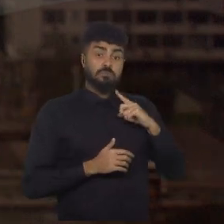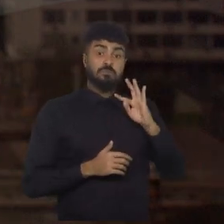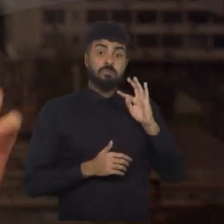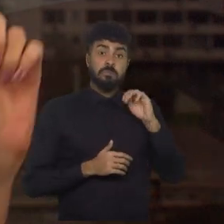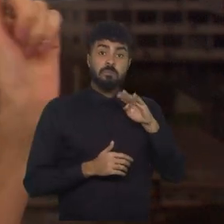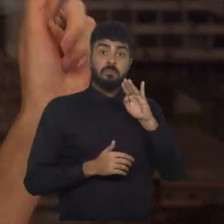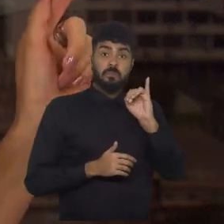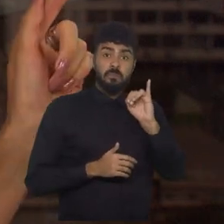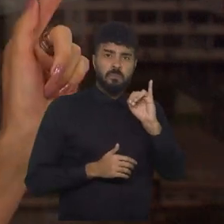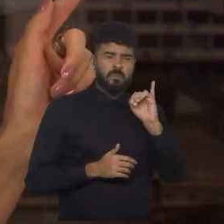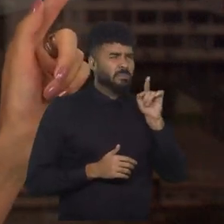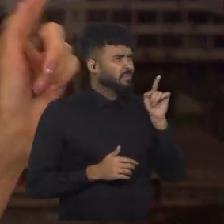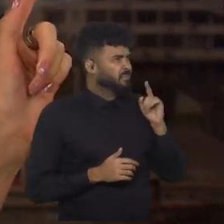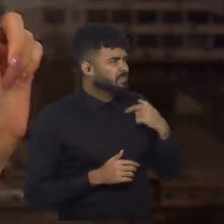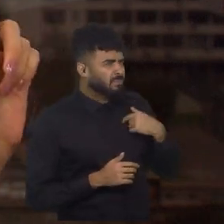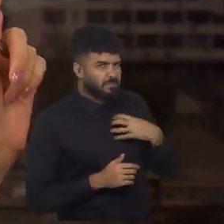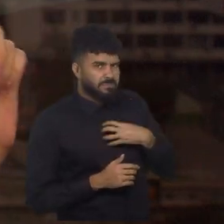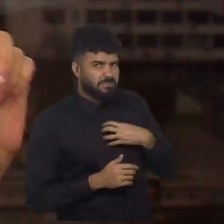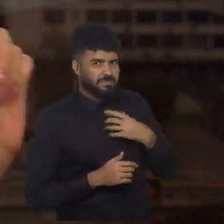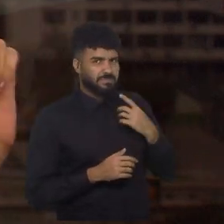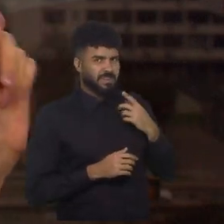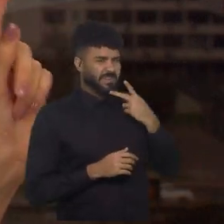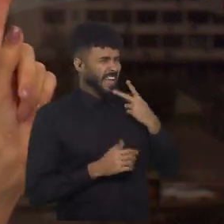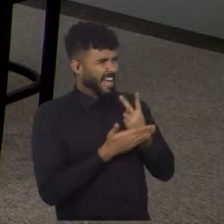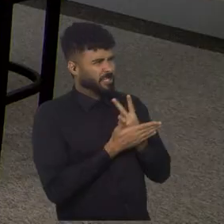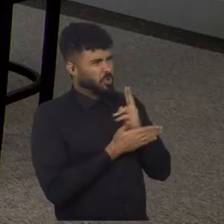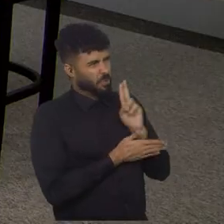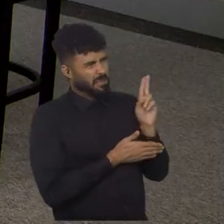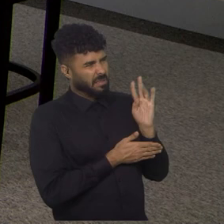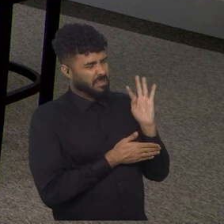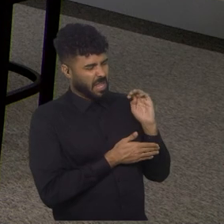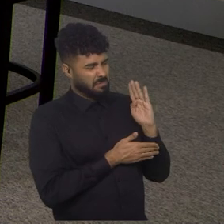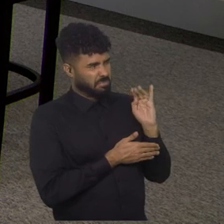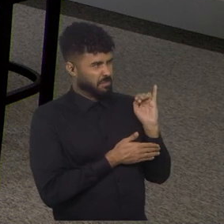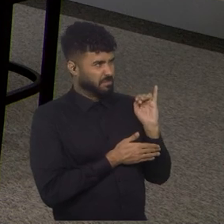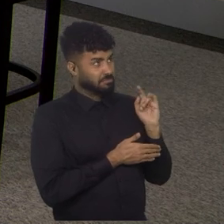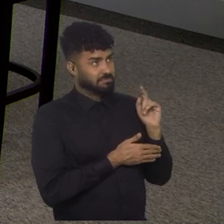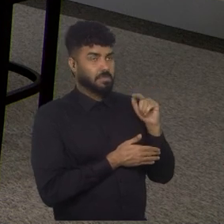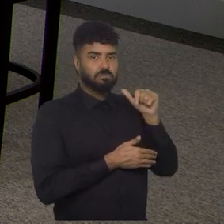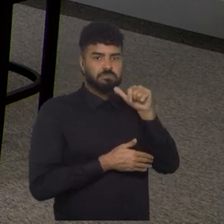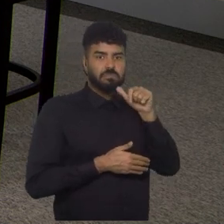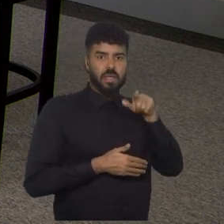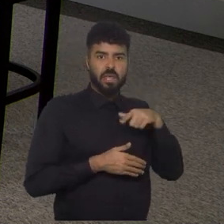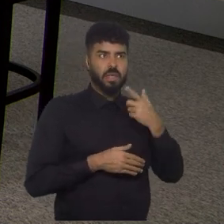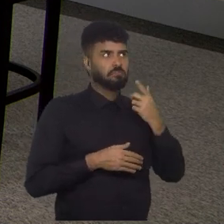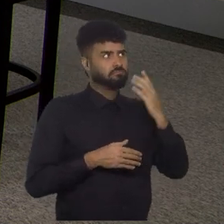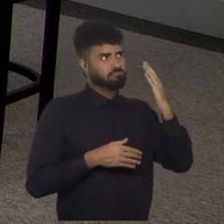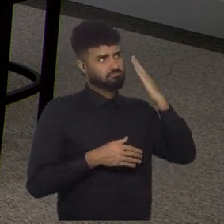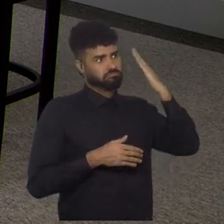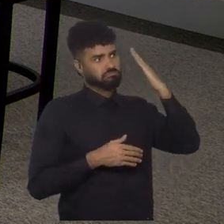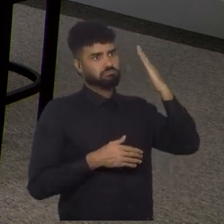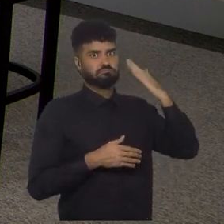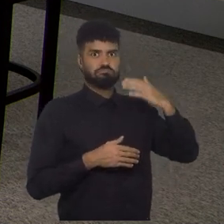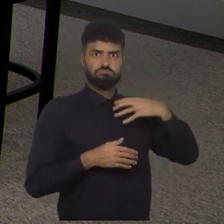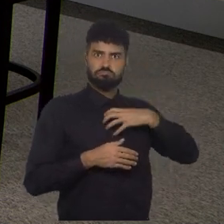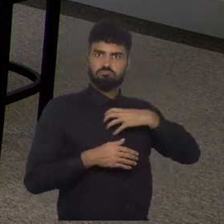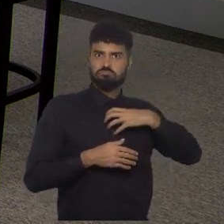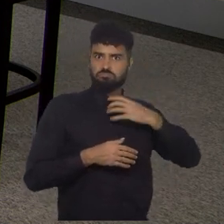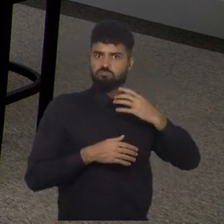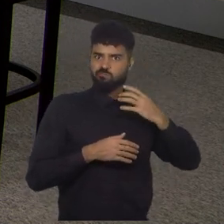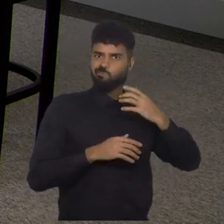Tembi. Você me conserta se eu estiver falando errado, que ela é um grande nome, na verdade, é uma